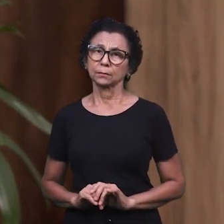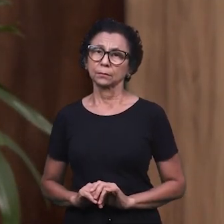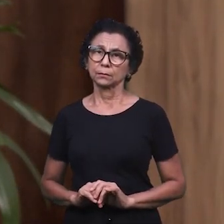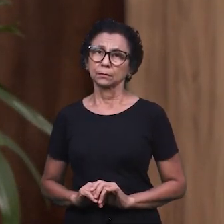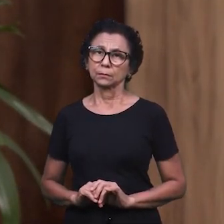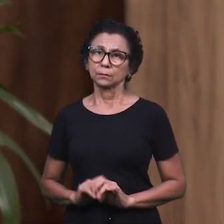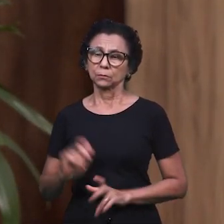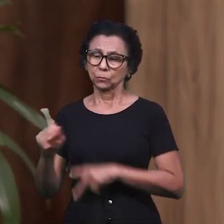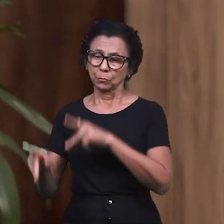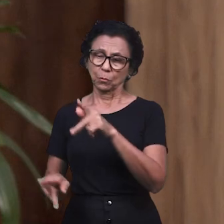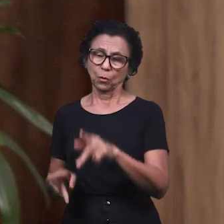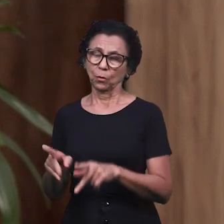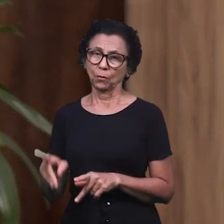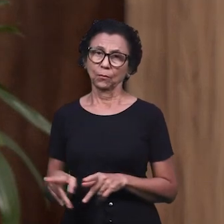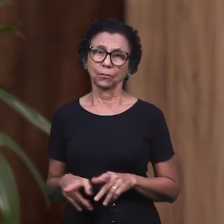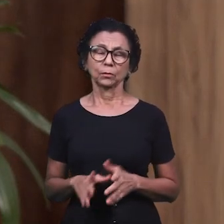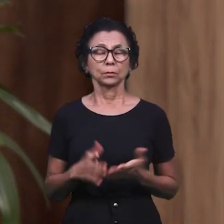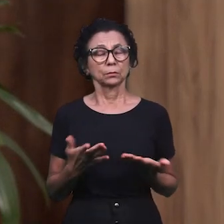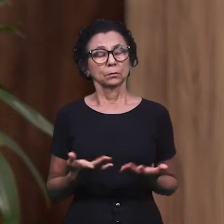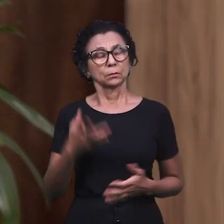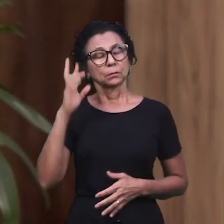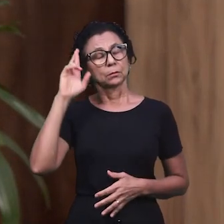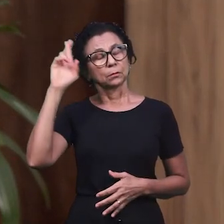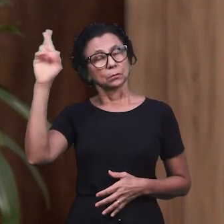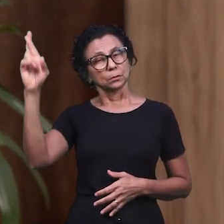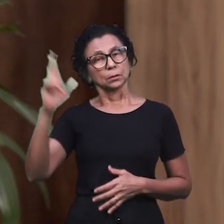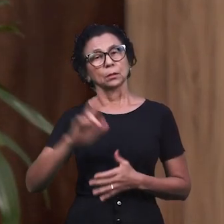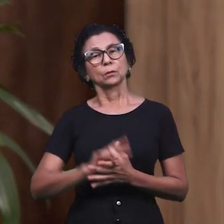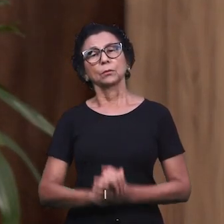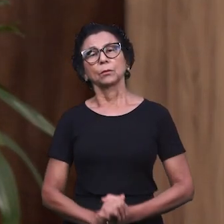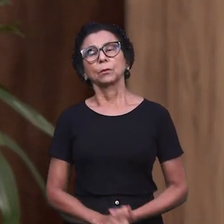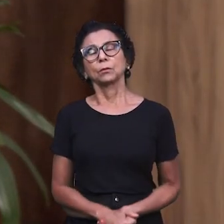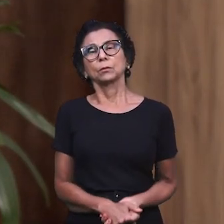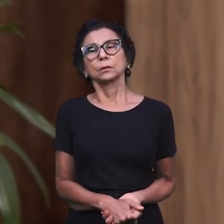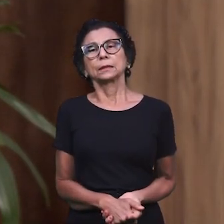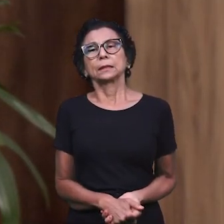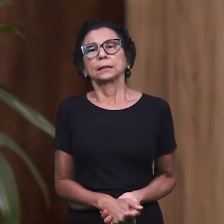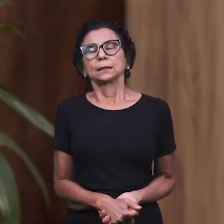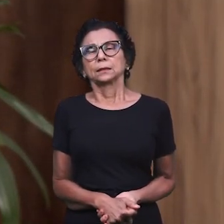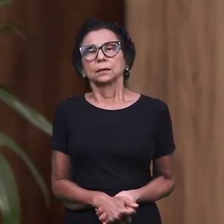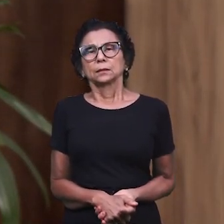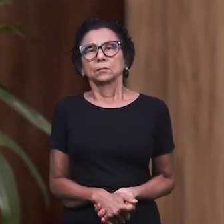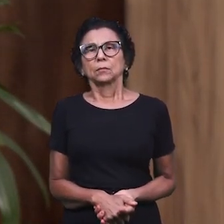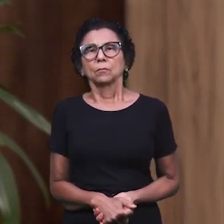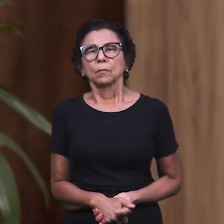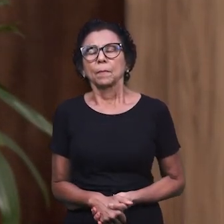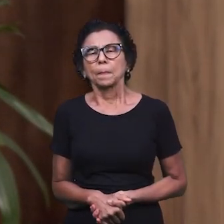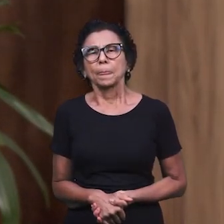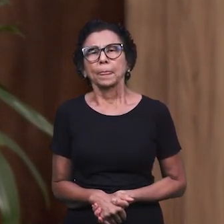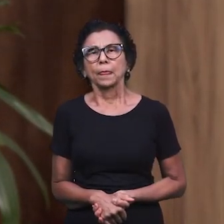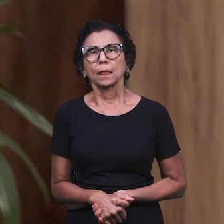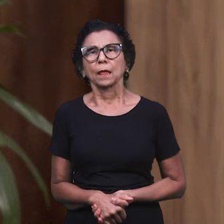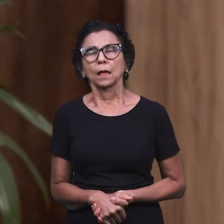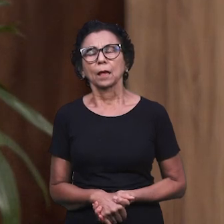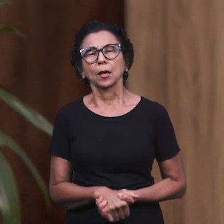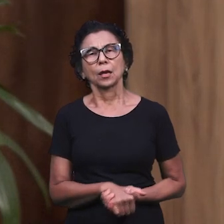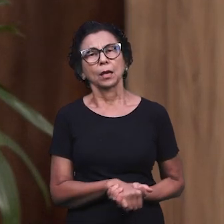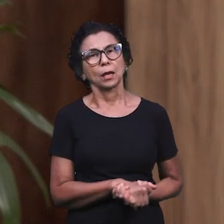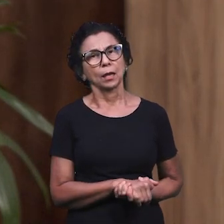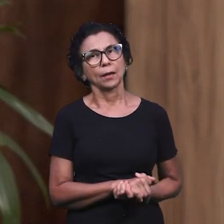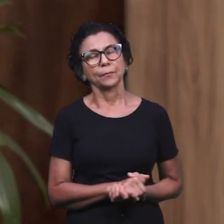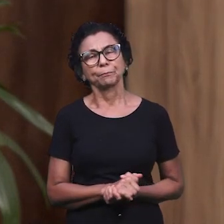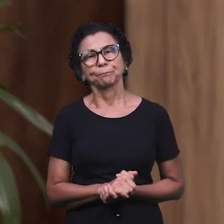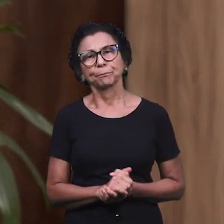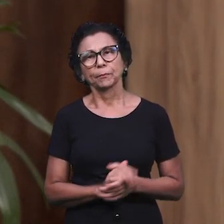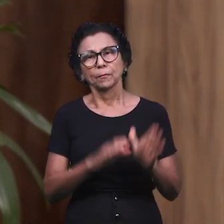tinha uma forma de se apresentar para que houvesse, na verdade, a apuração daquilo e aquilo se resolvesse,